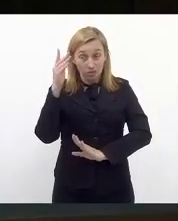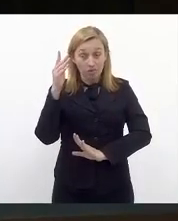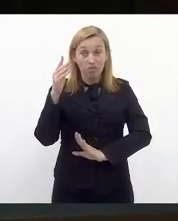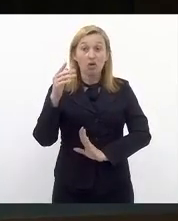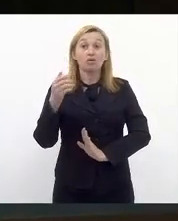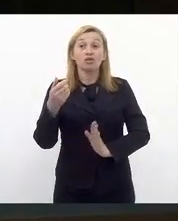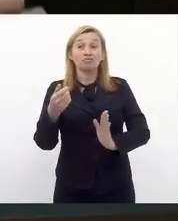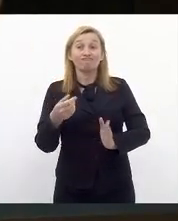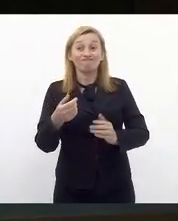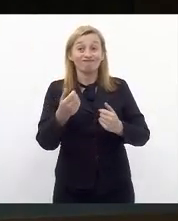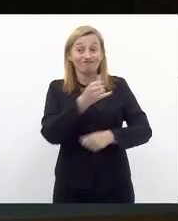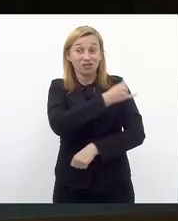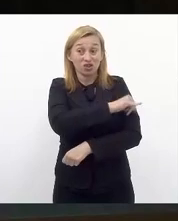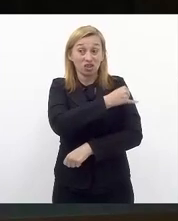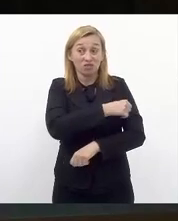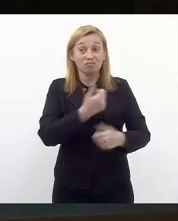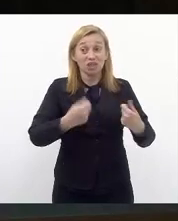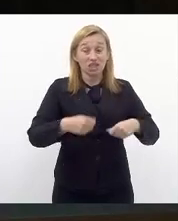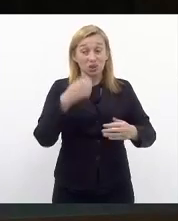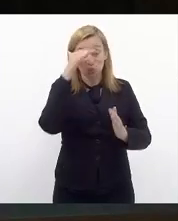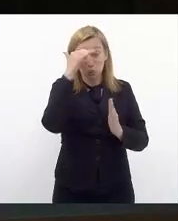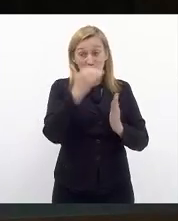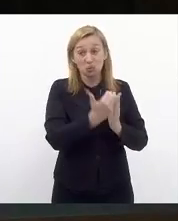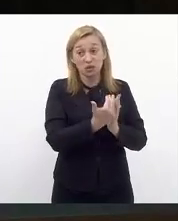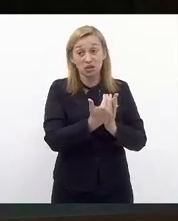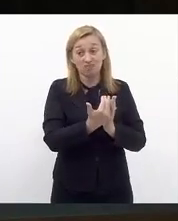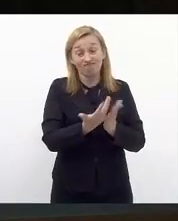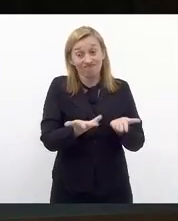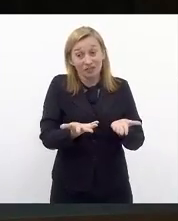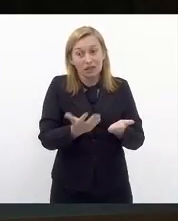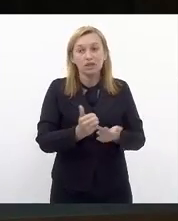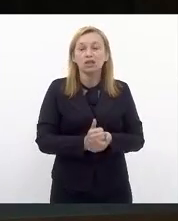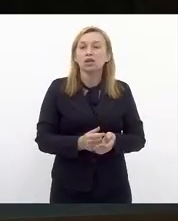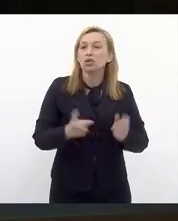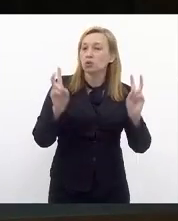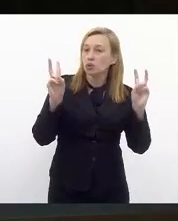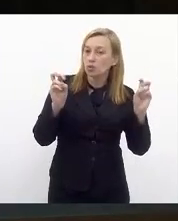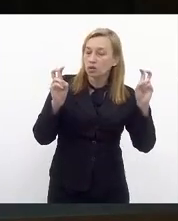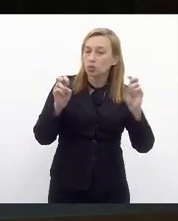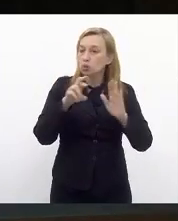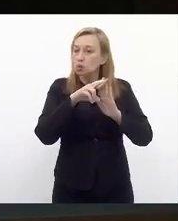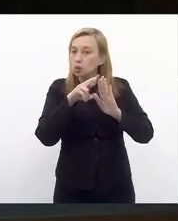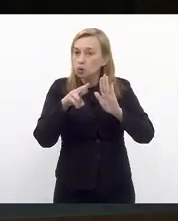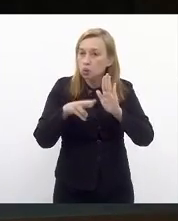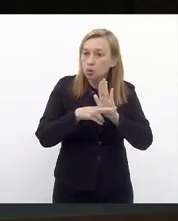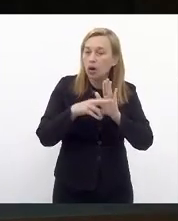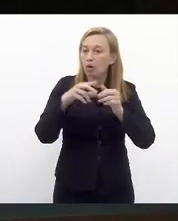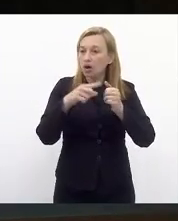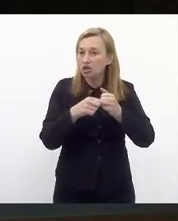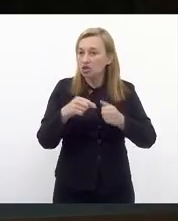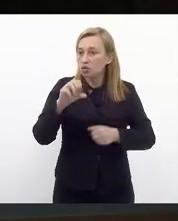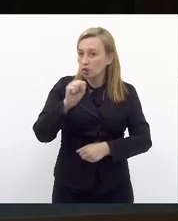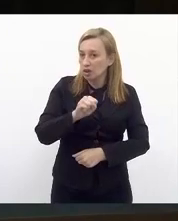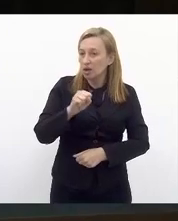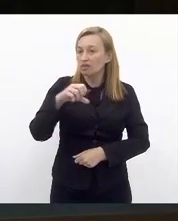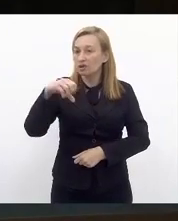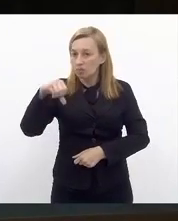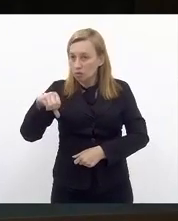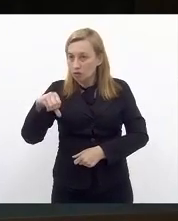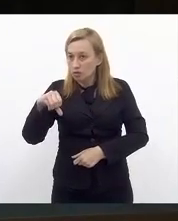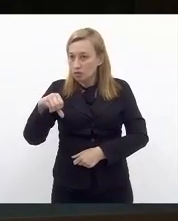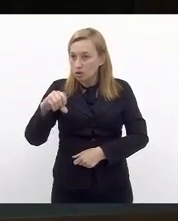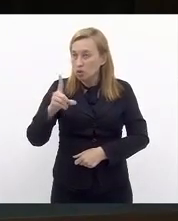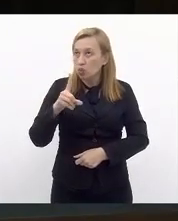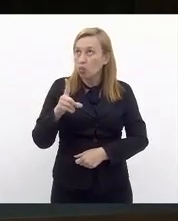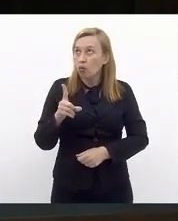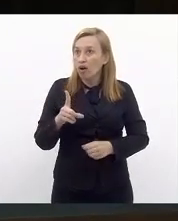havia no texto a senhora possa nesse sabe a questão de uma regra do artigo oitavo nono que